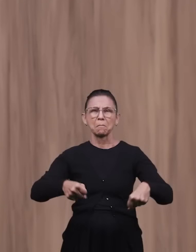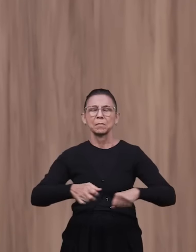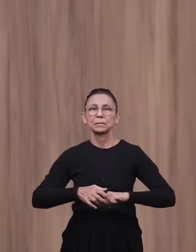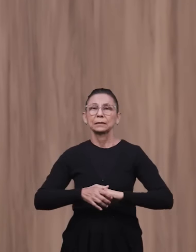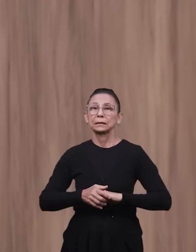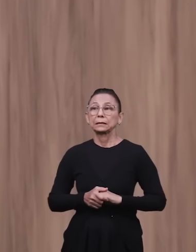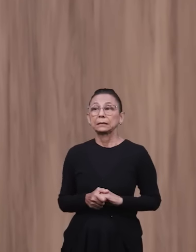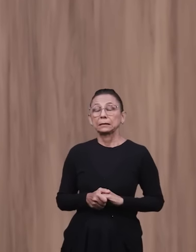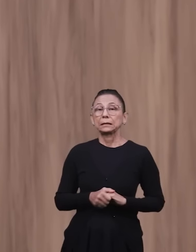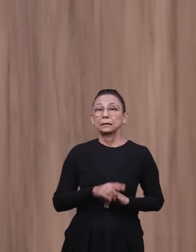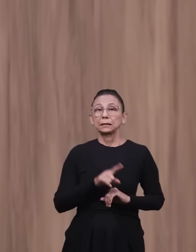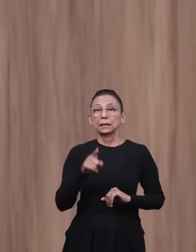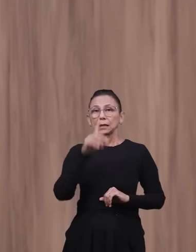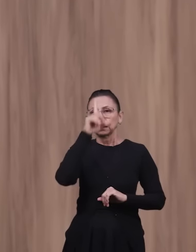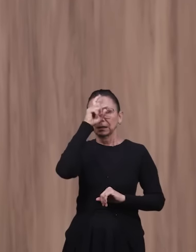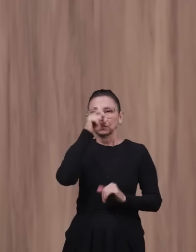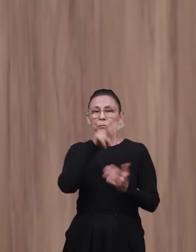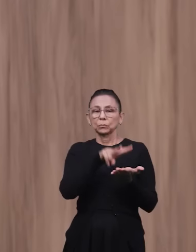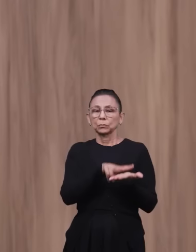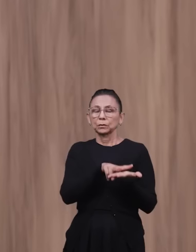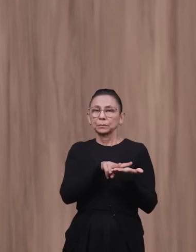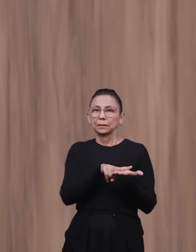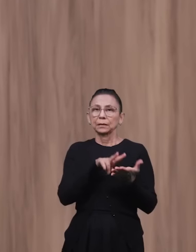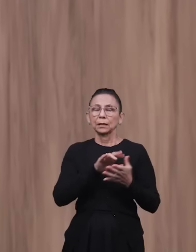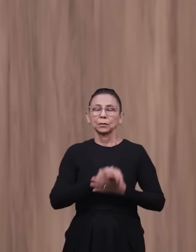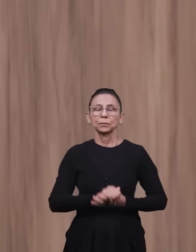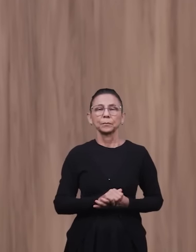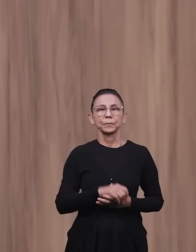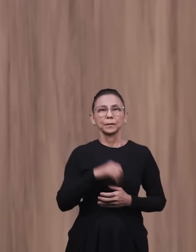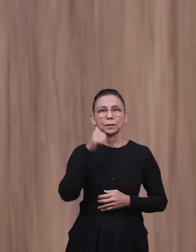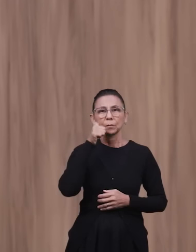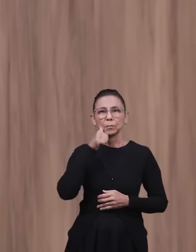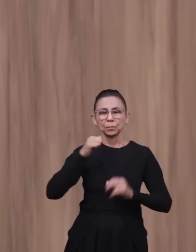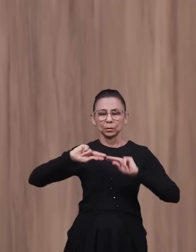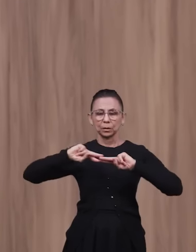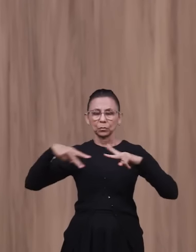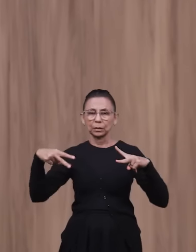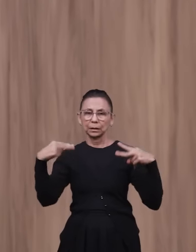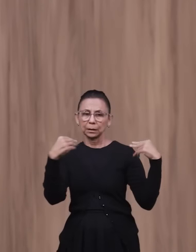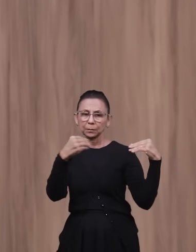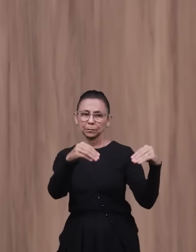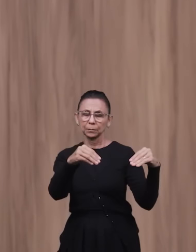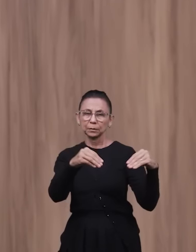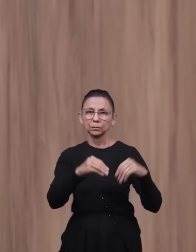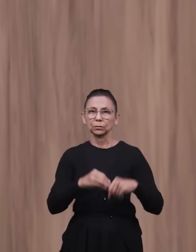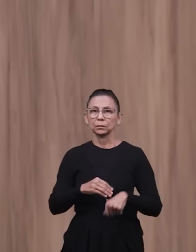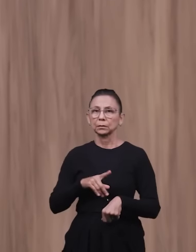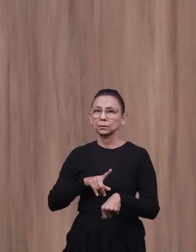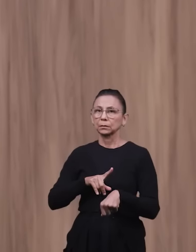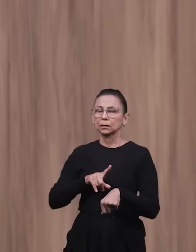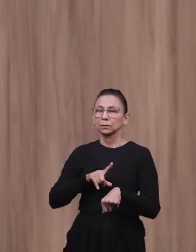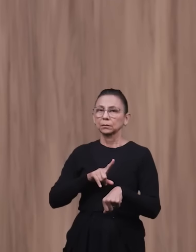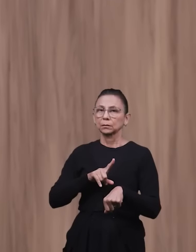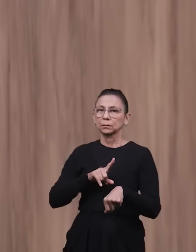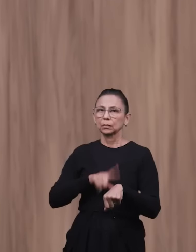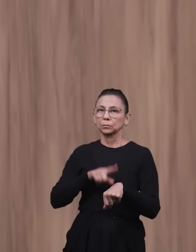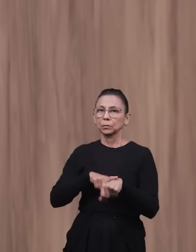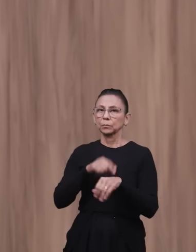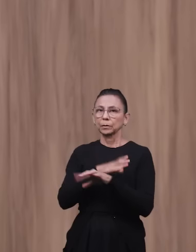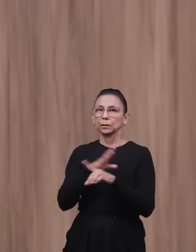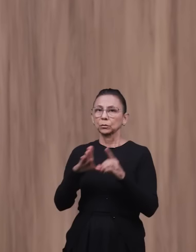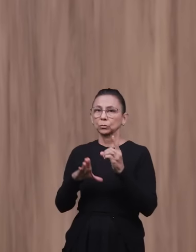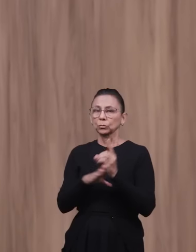nossa igreja passou o link para eles assistirem aos cultos. Neste culto de oração, o Senhor Deus está restaurando a comunhão